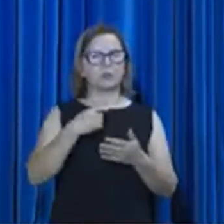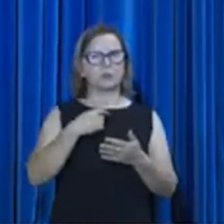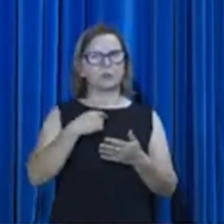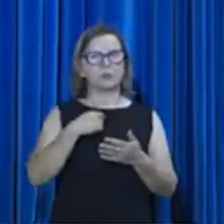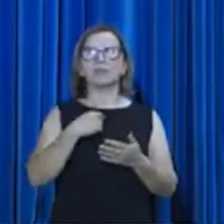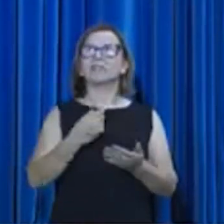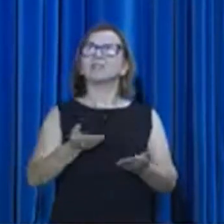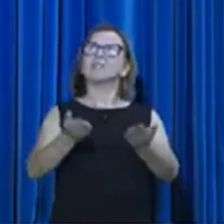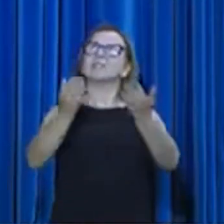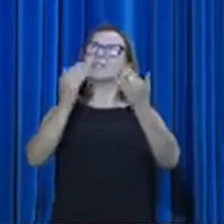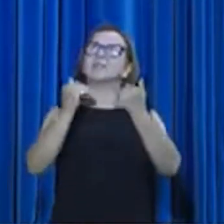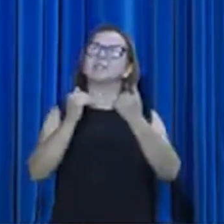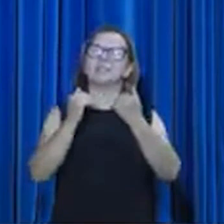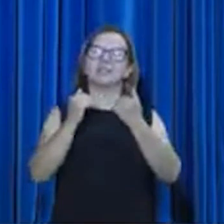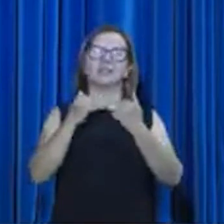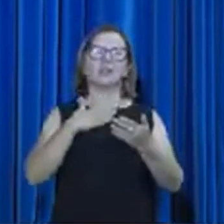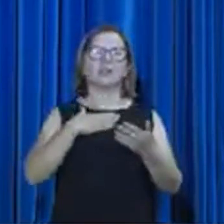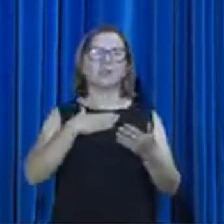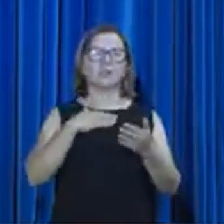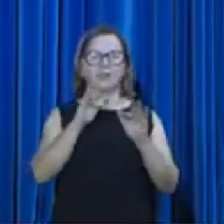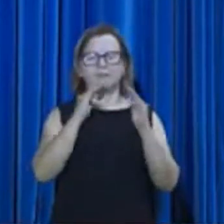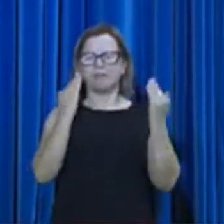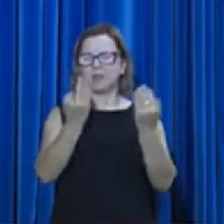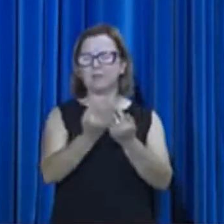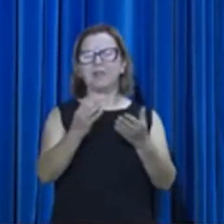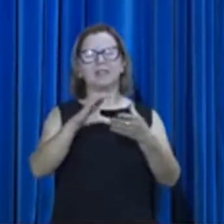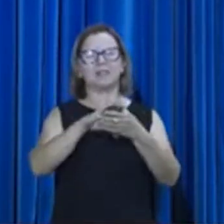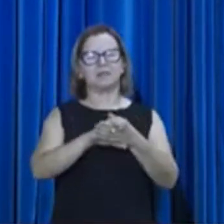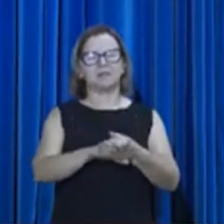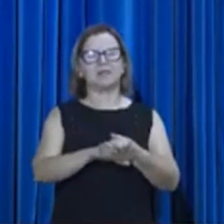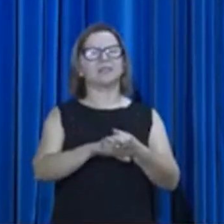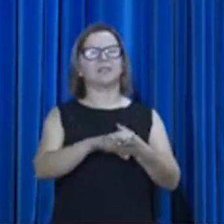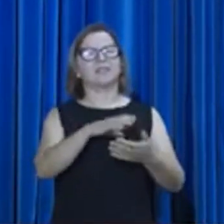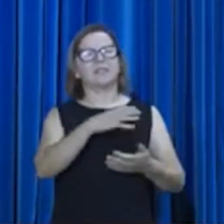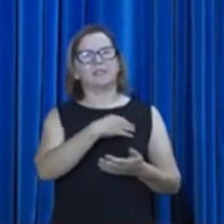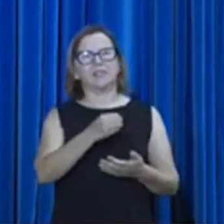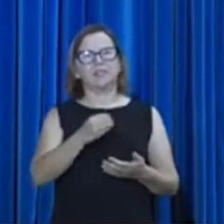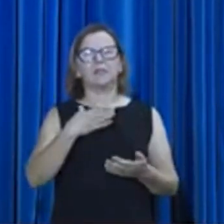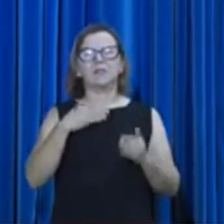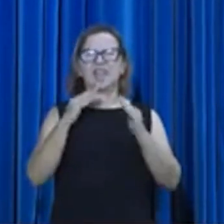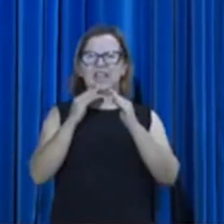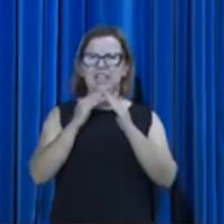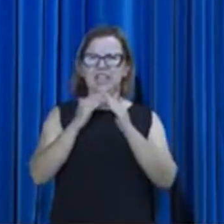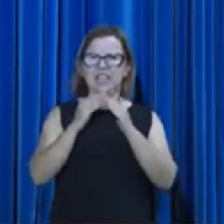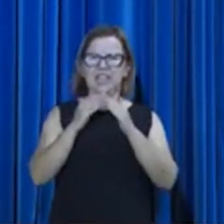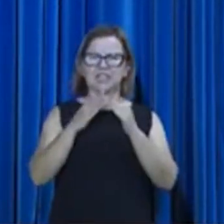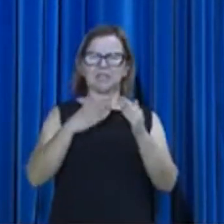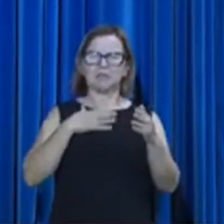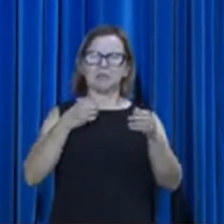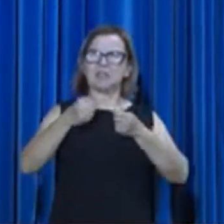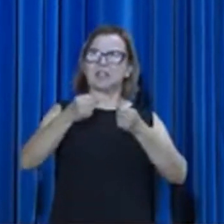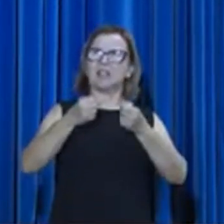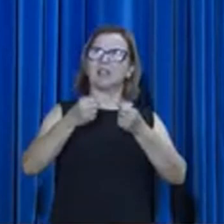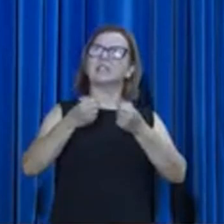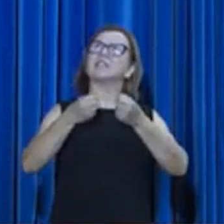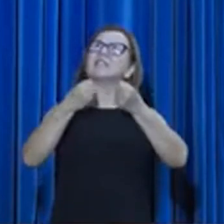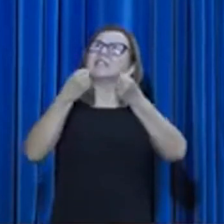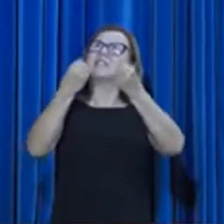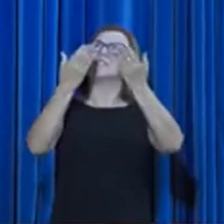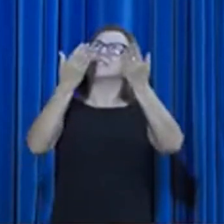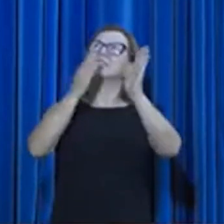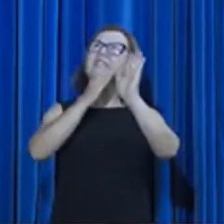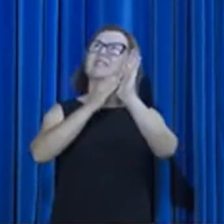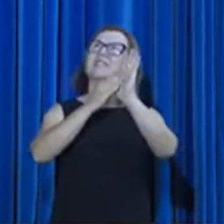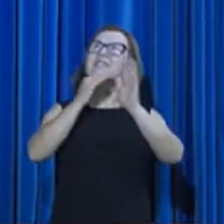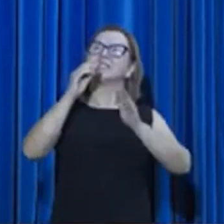minha esposa, o meu marido, os meus filhos, minha casa, o meu carro, está aqui diante do Senhor para glorificar o teu santo